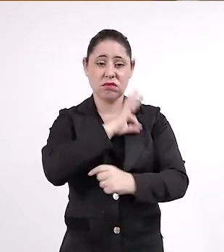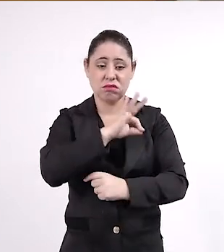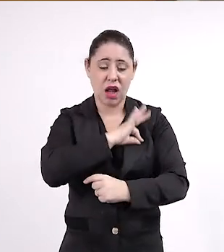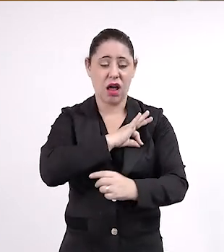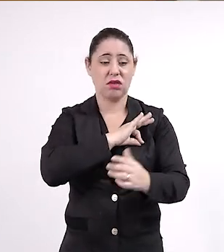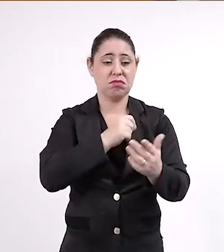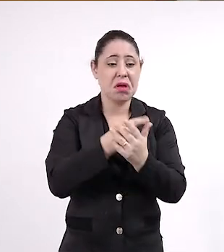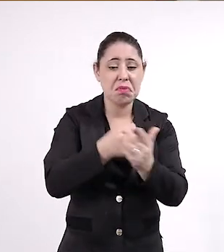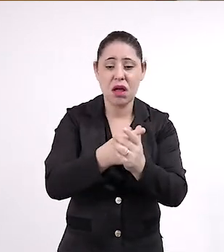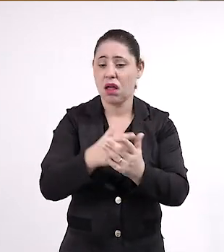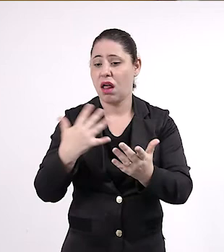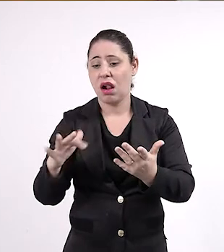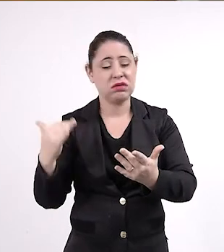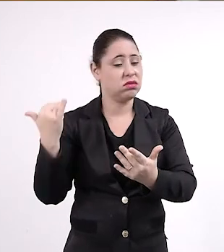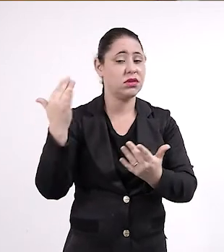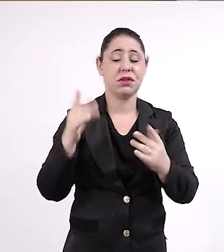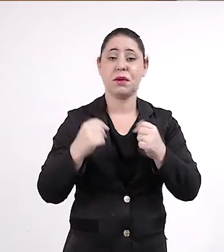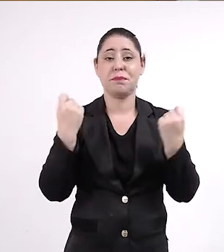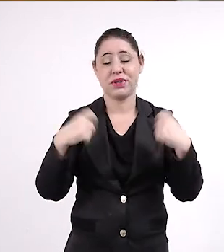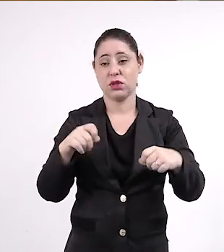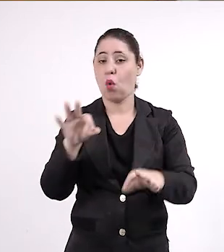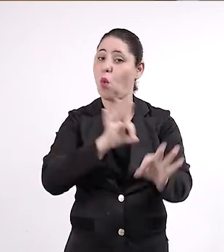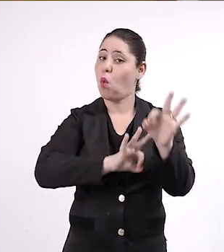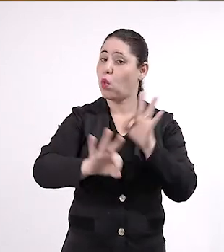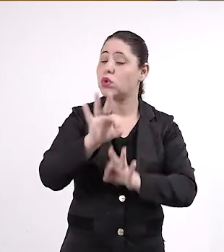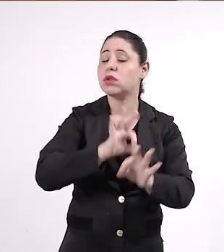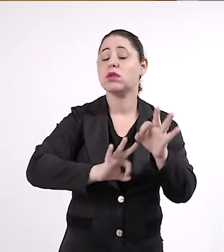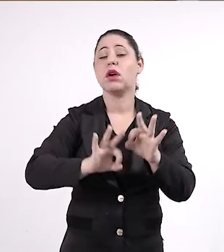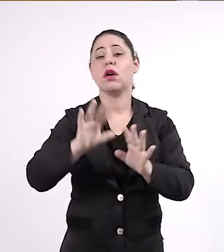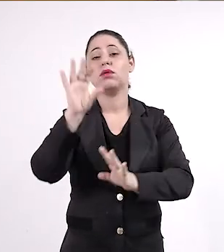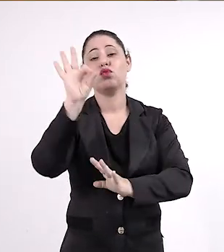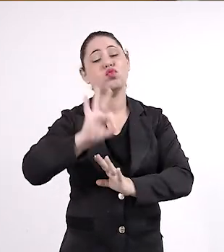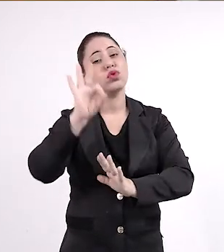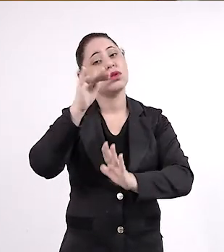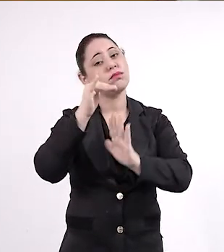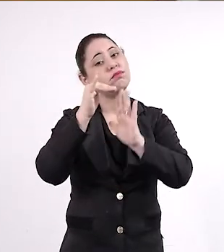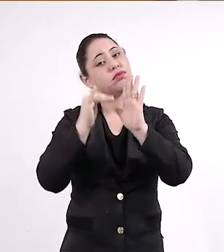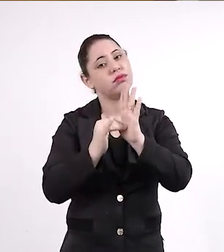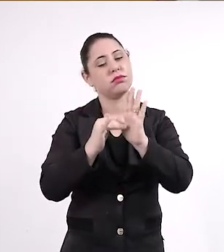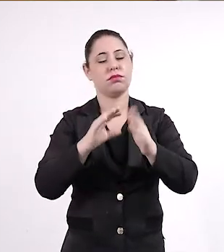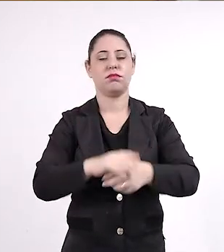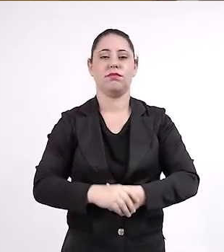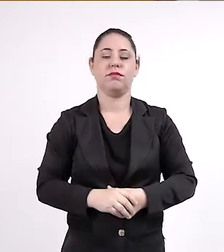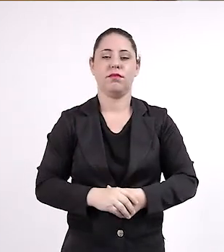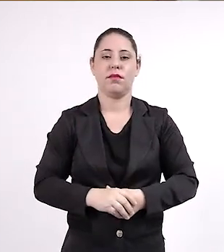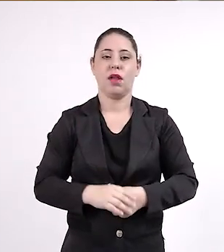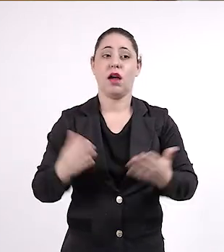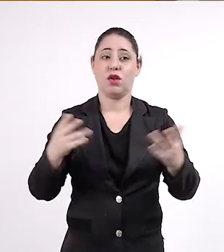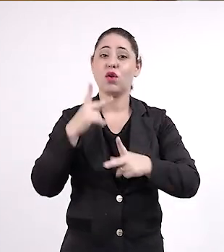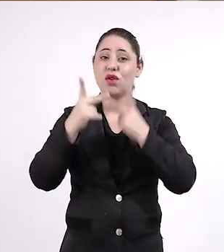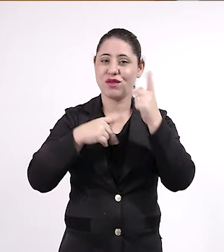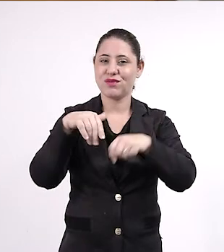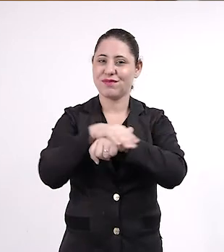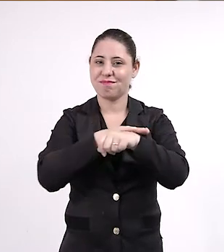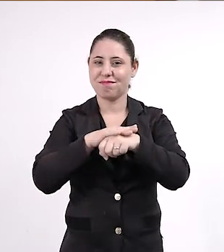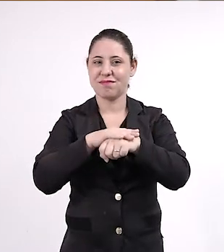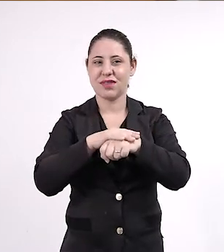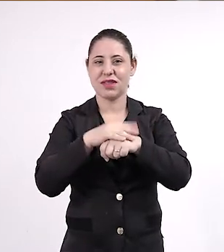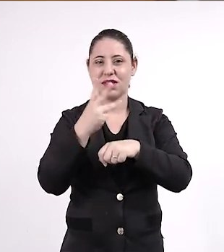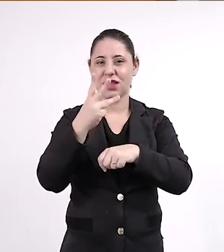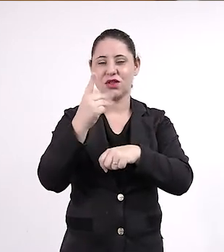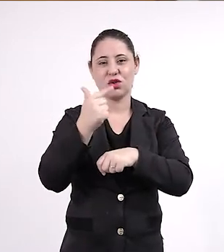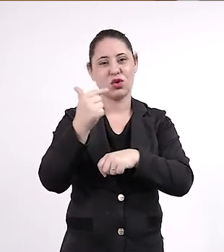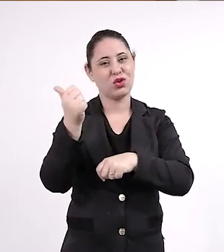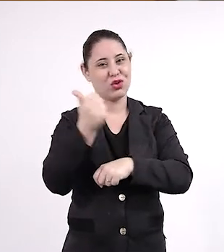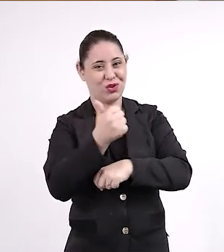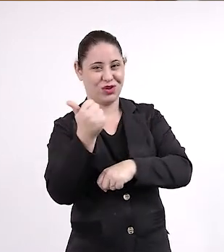desequilíbrio naquela relação que precisava ser corrigido na forma de um desconto. A gente estava até falando aqui agora há pouco, né?